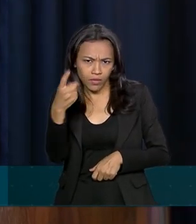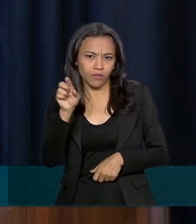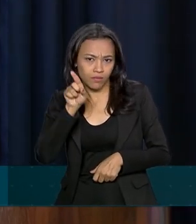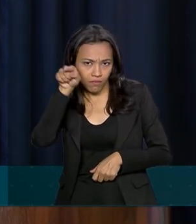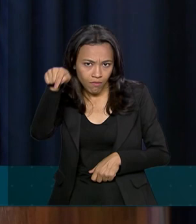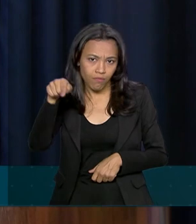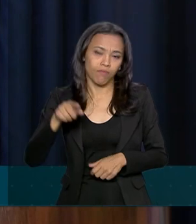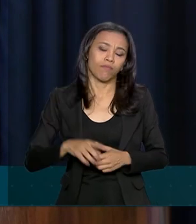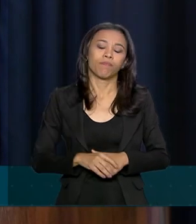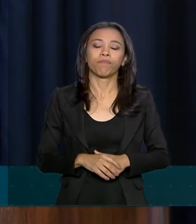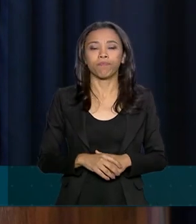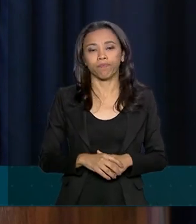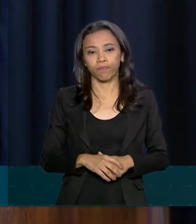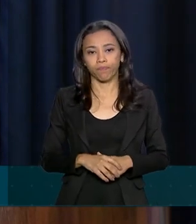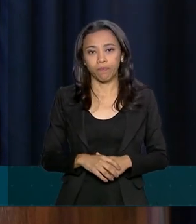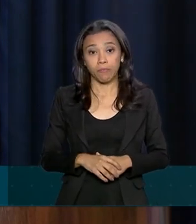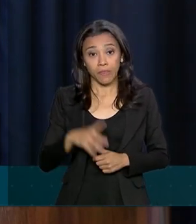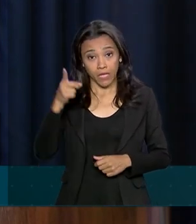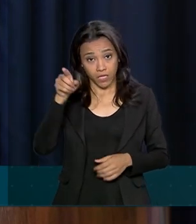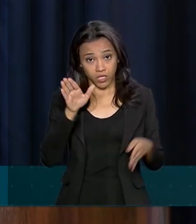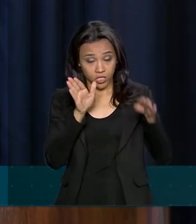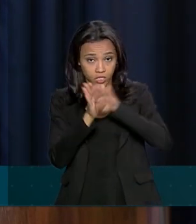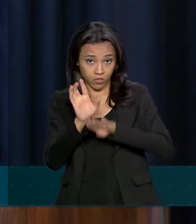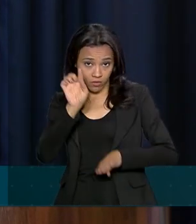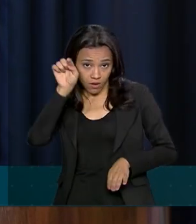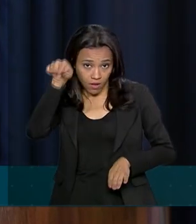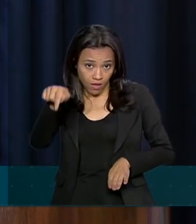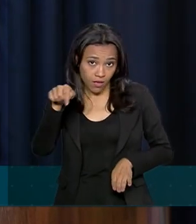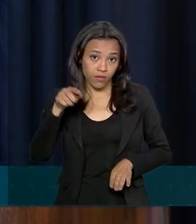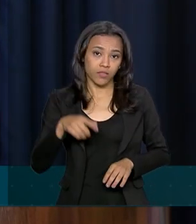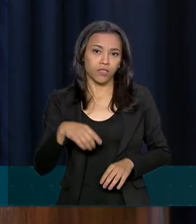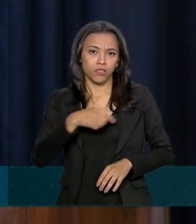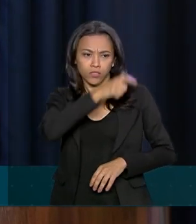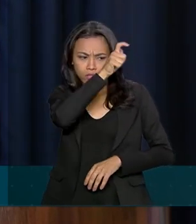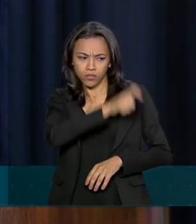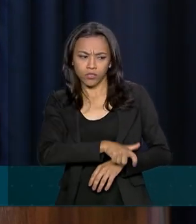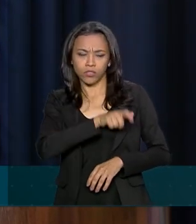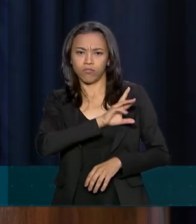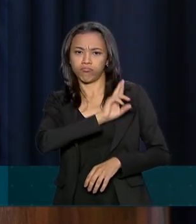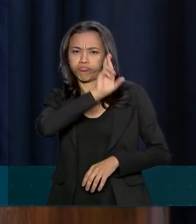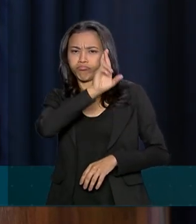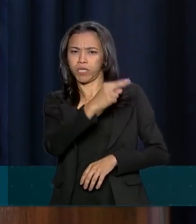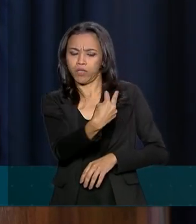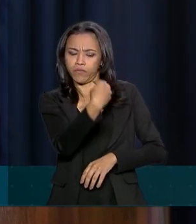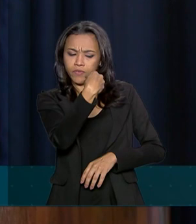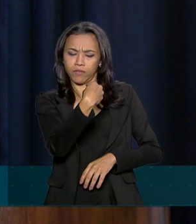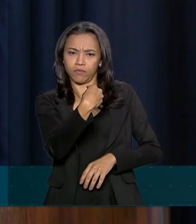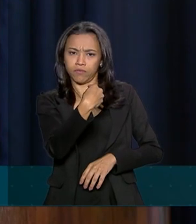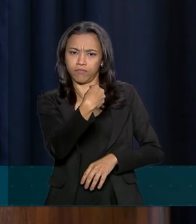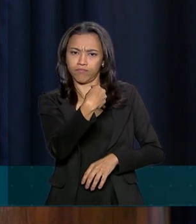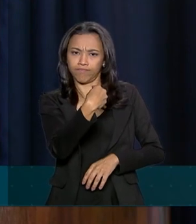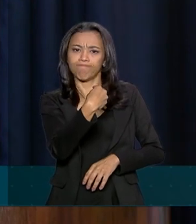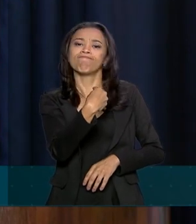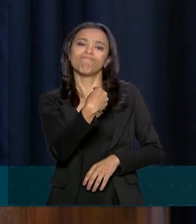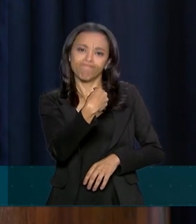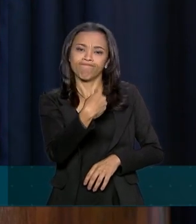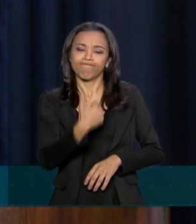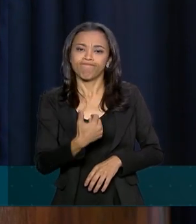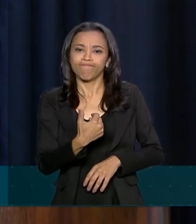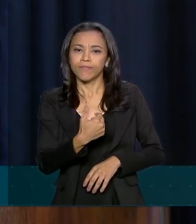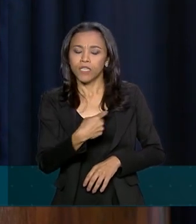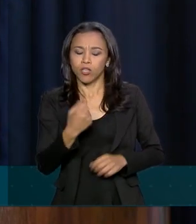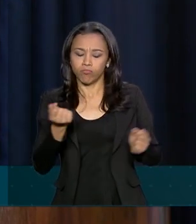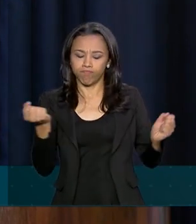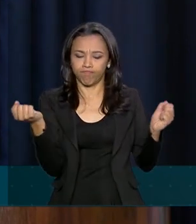fronteira. E chegando lá, o subcomandante, lendo minhas alterações, eu tive logo